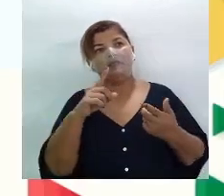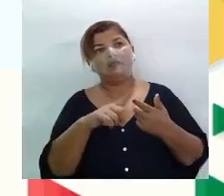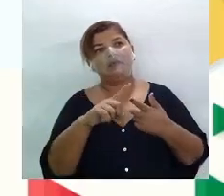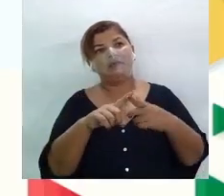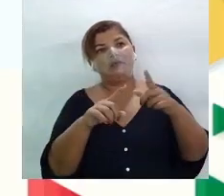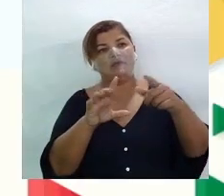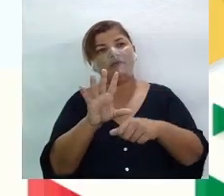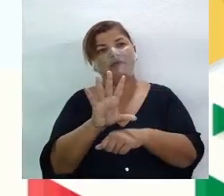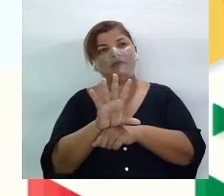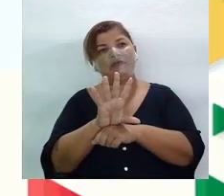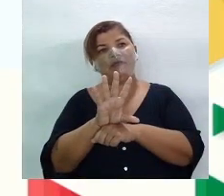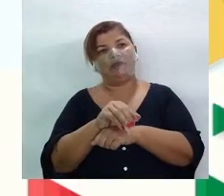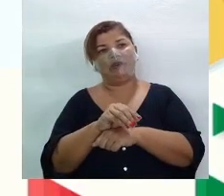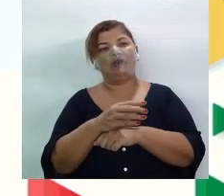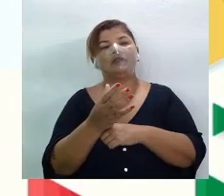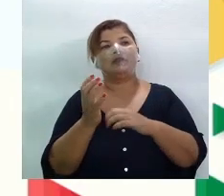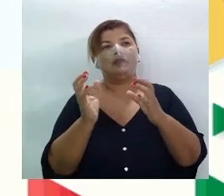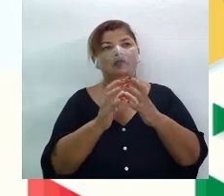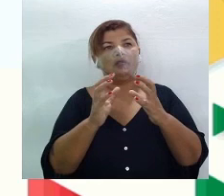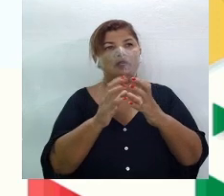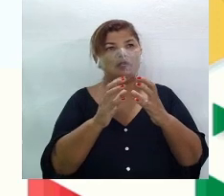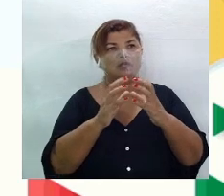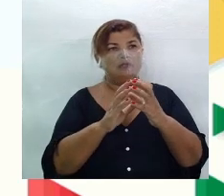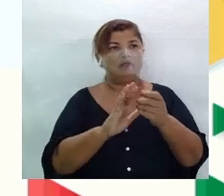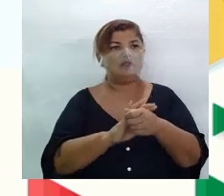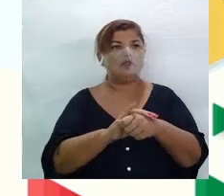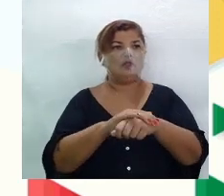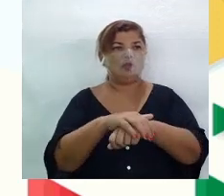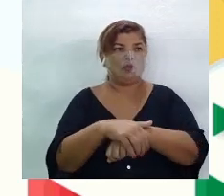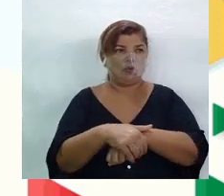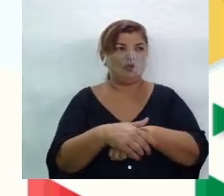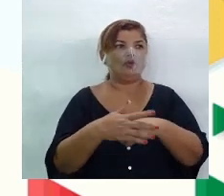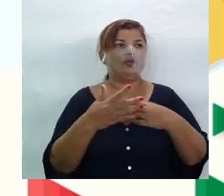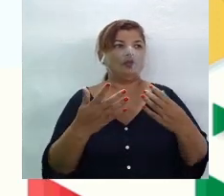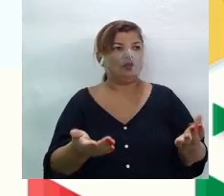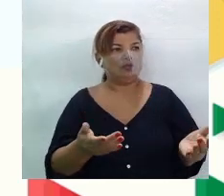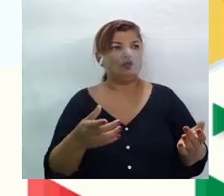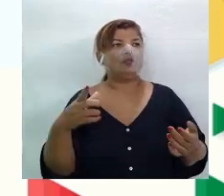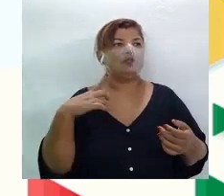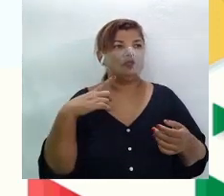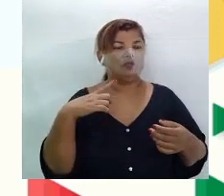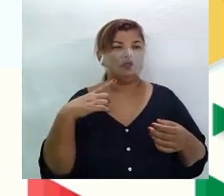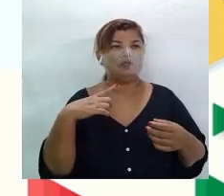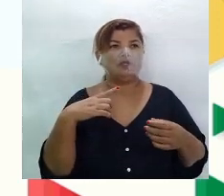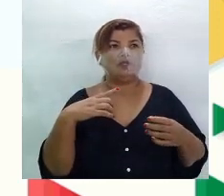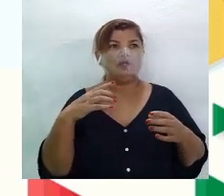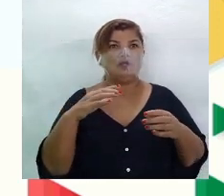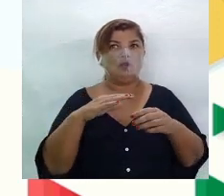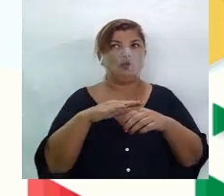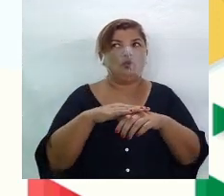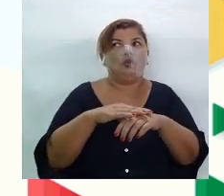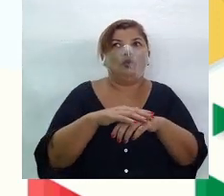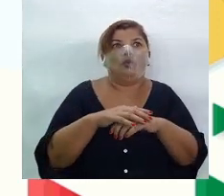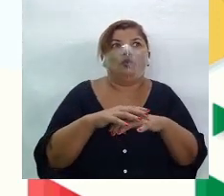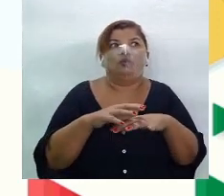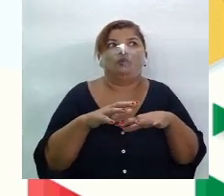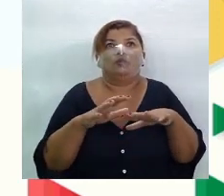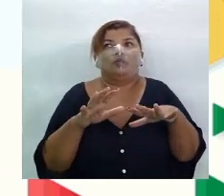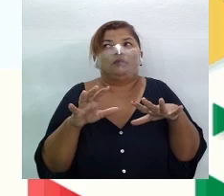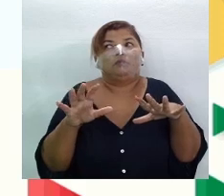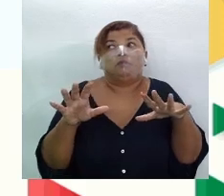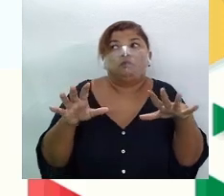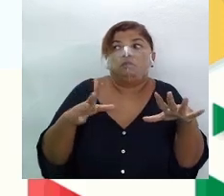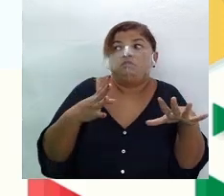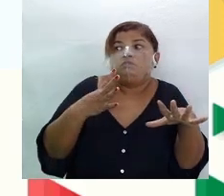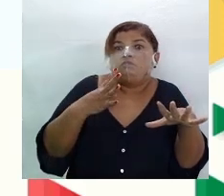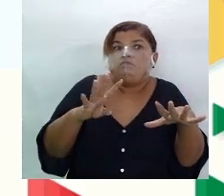que nós temos aqui, paisagem do Recife à noite. E lembrar que sempre essa paisagem noturna, né, o soturno, à noite, o desconhecido,